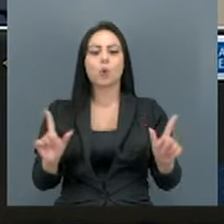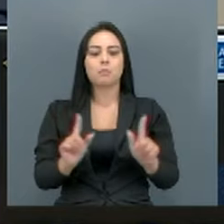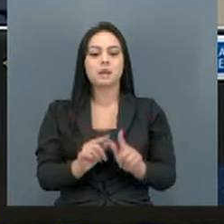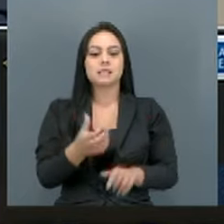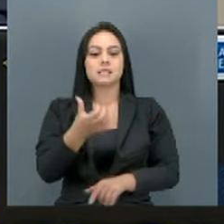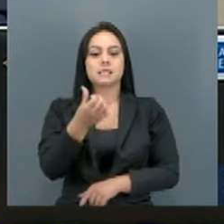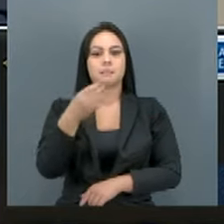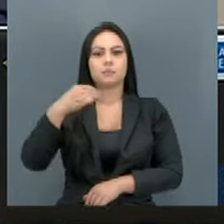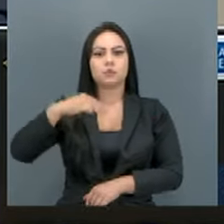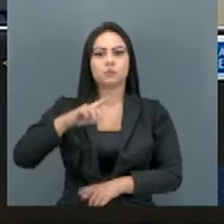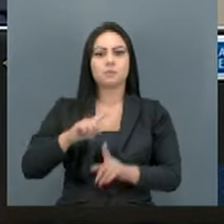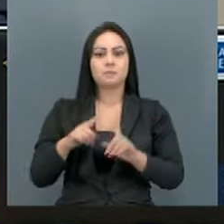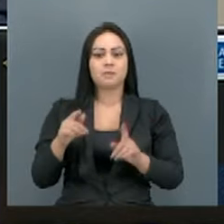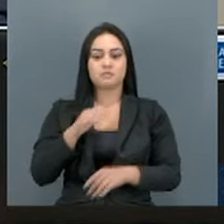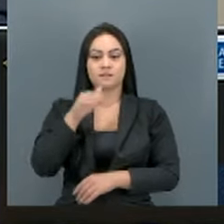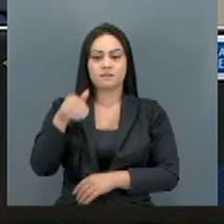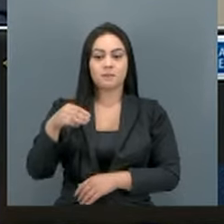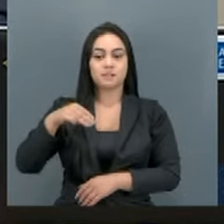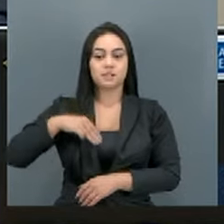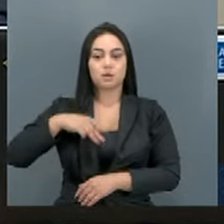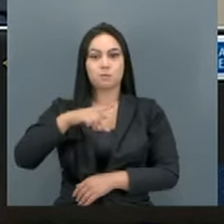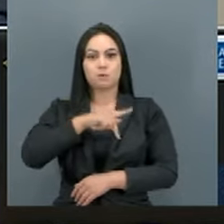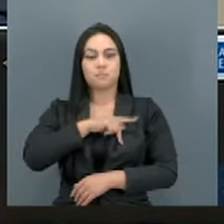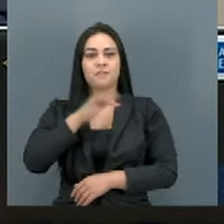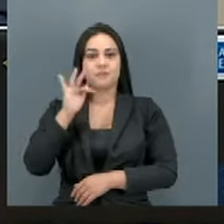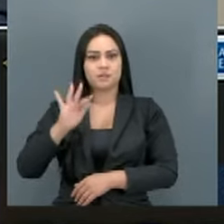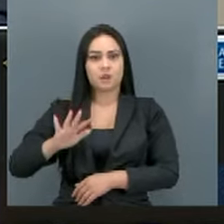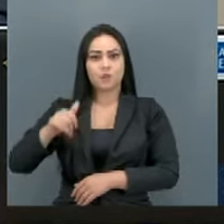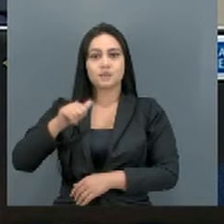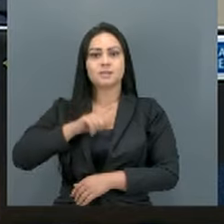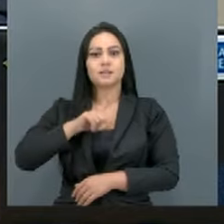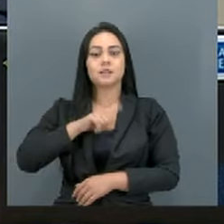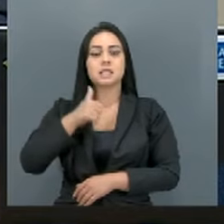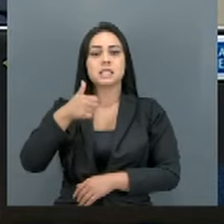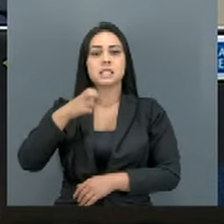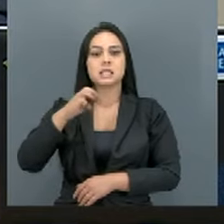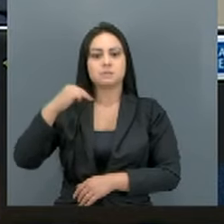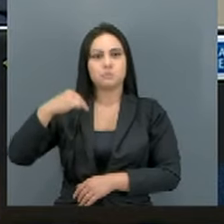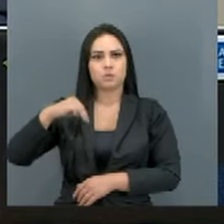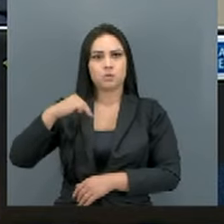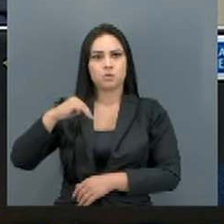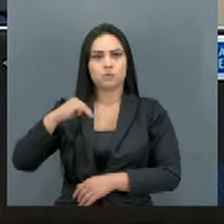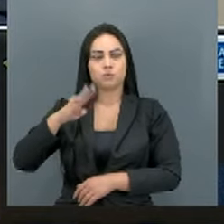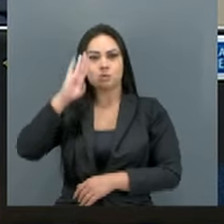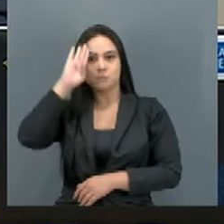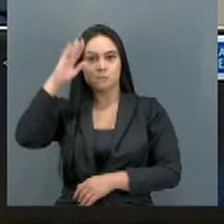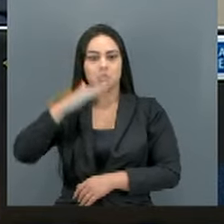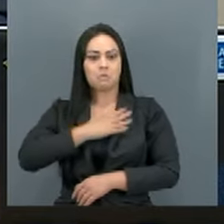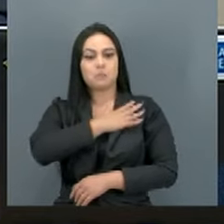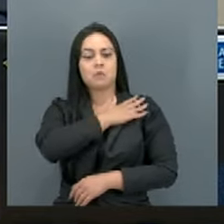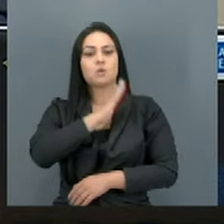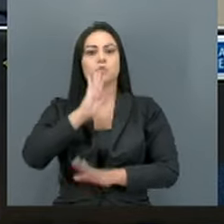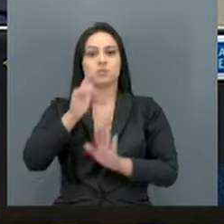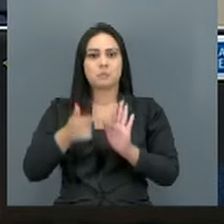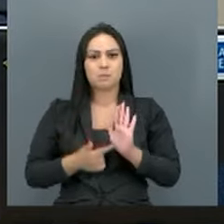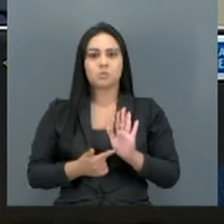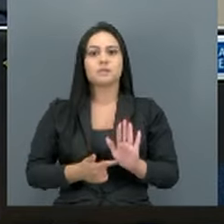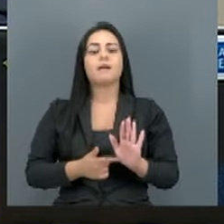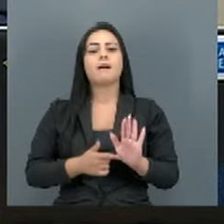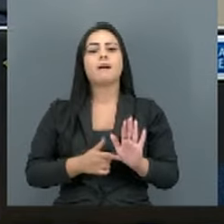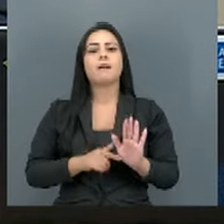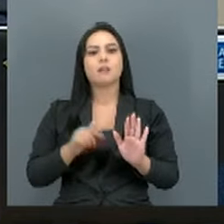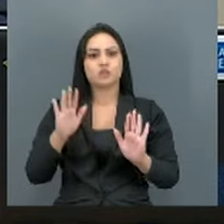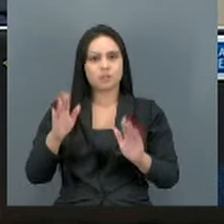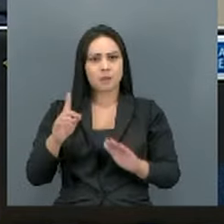6 minutos, mas o que vai ao Ministério Público Federal tem 15 minutos. Senador Mourão, nós vamos apresentar, já foi feito o arrazoado, vou até